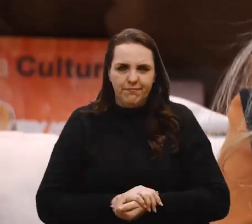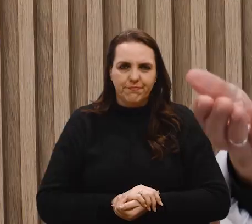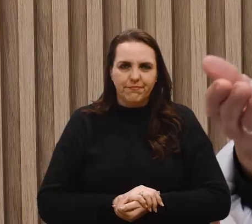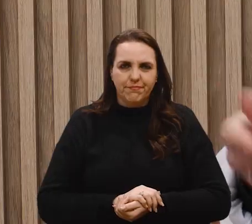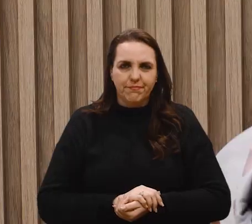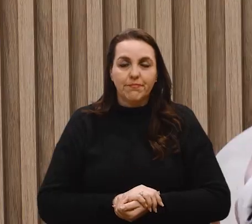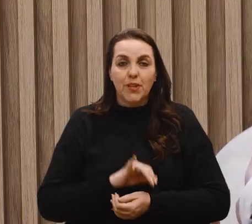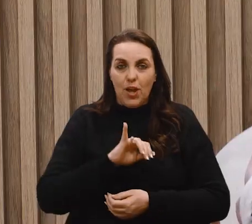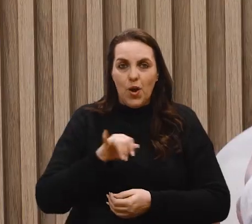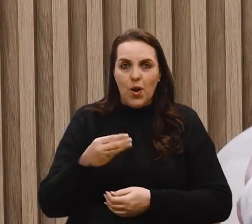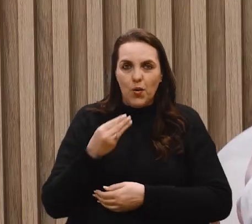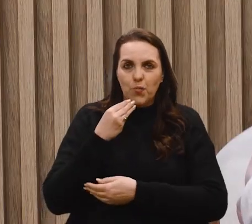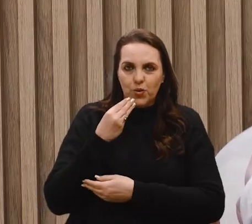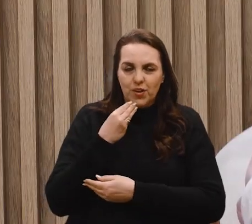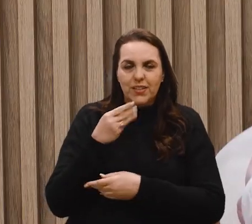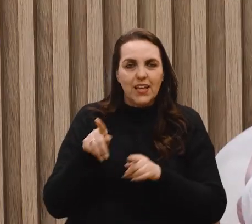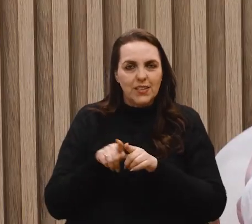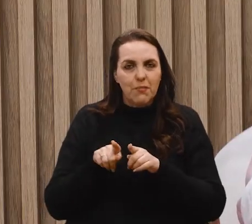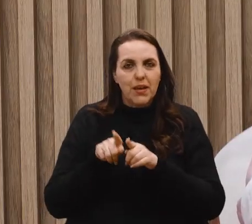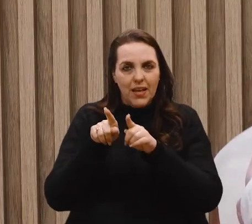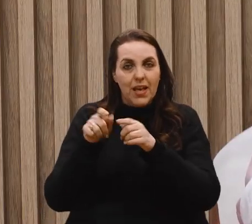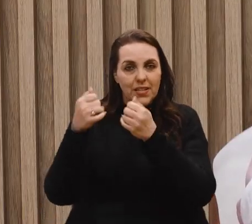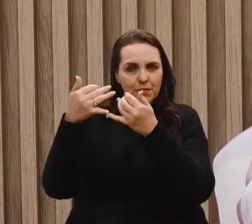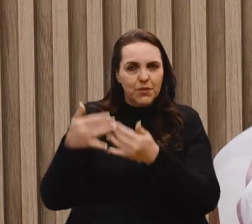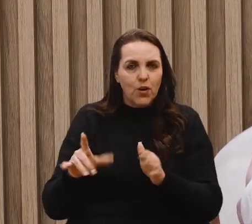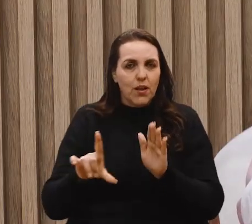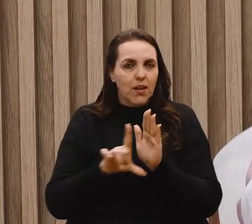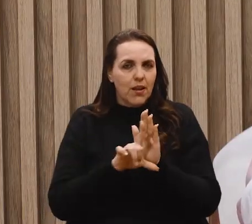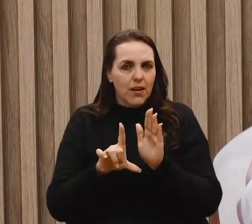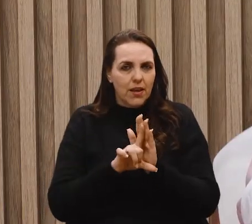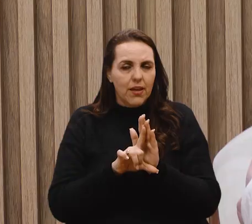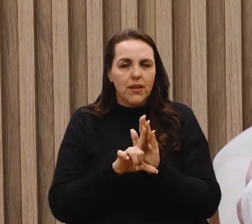que Veridiana trouxe a lei